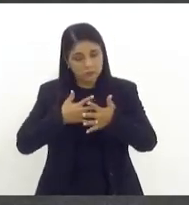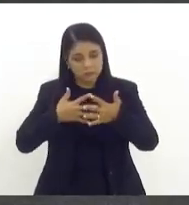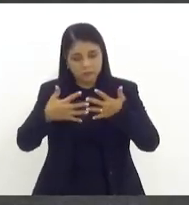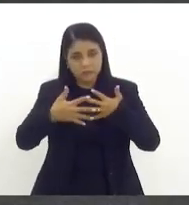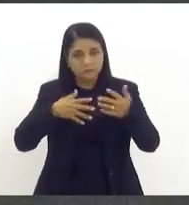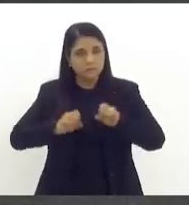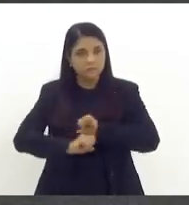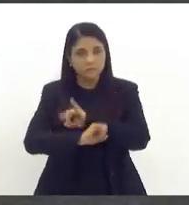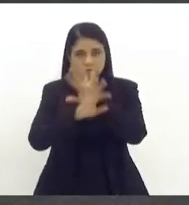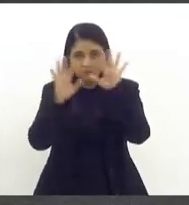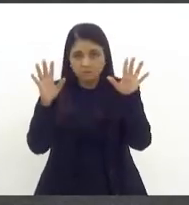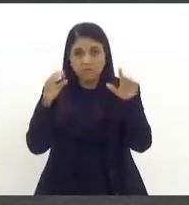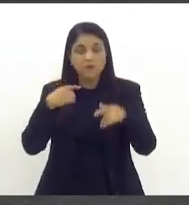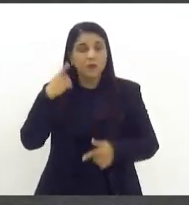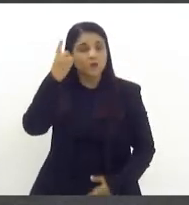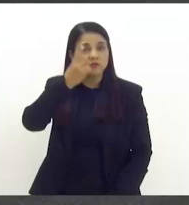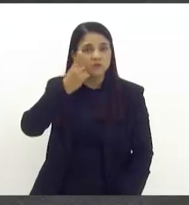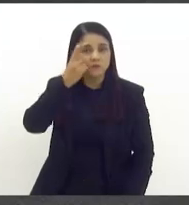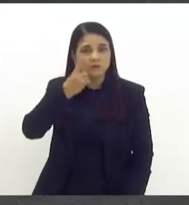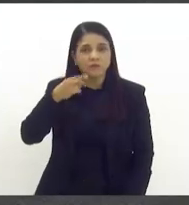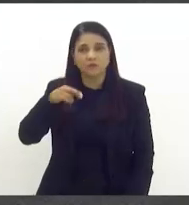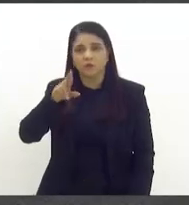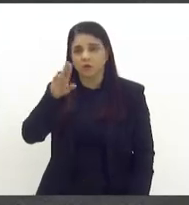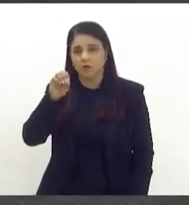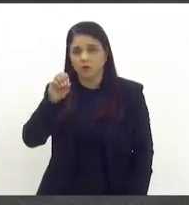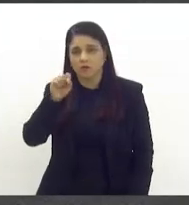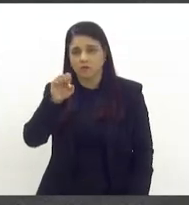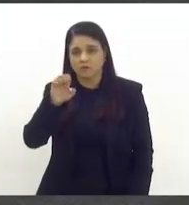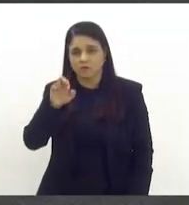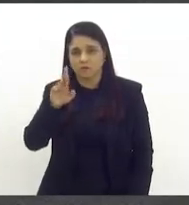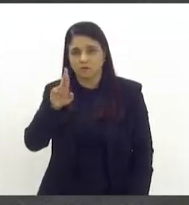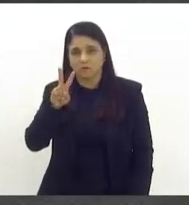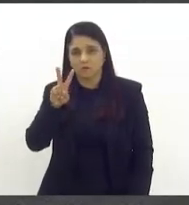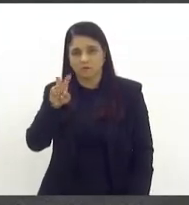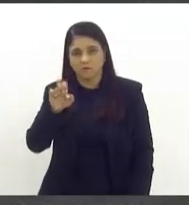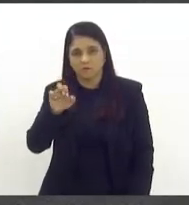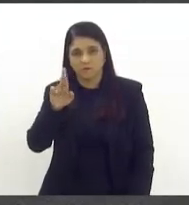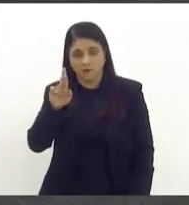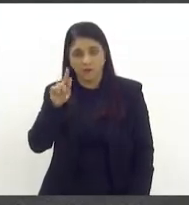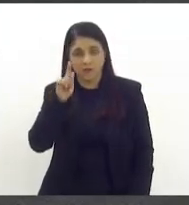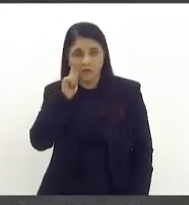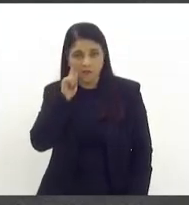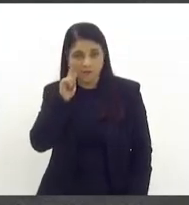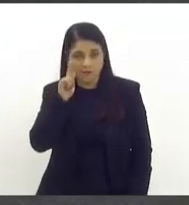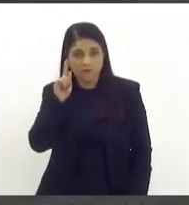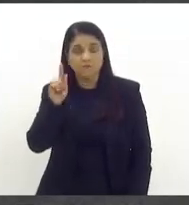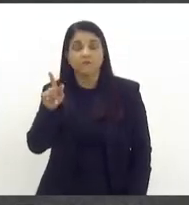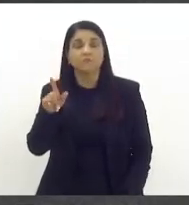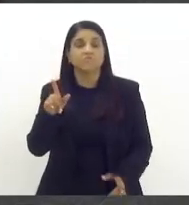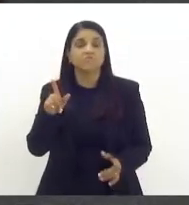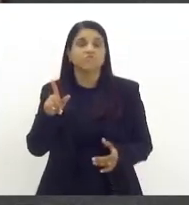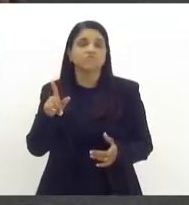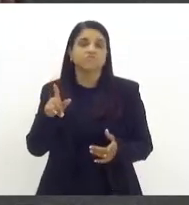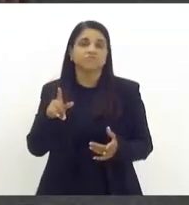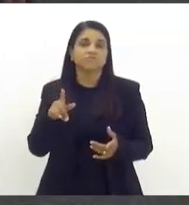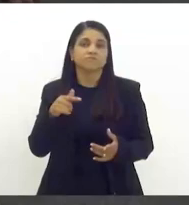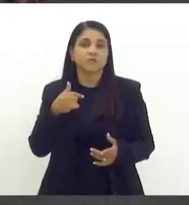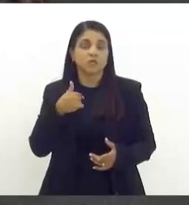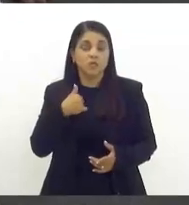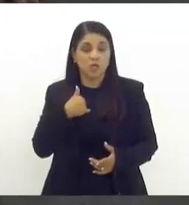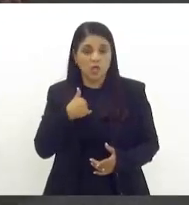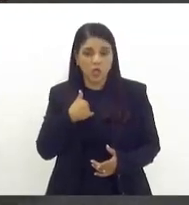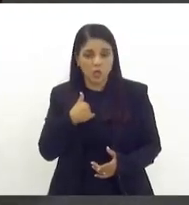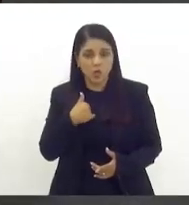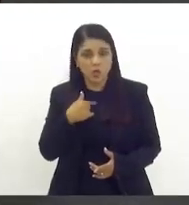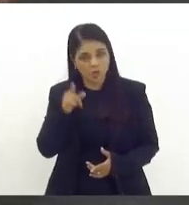para que o deputado Rosemberg Reis não considerasse que eu não faço com